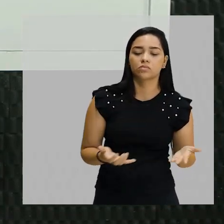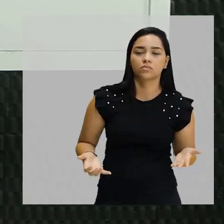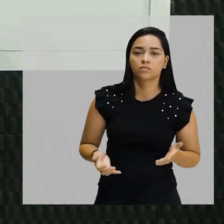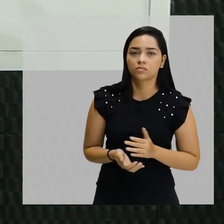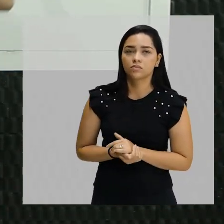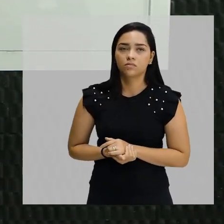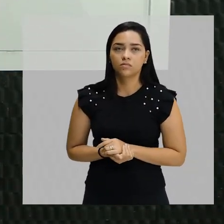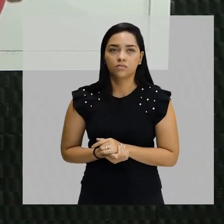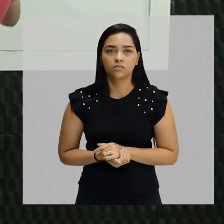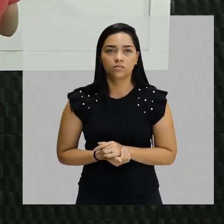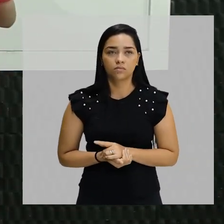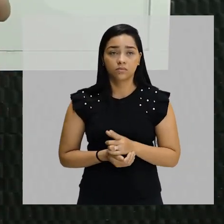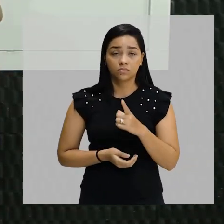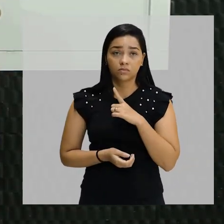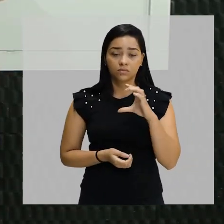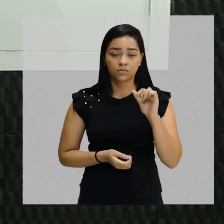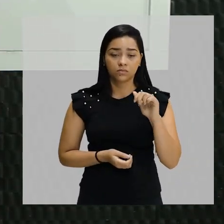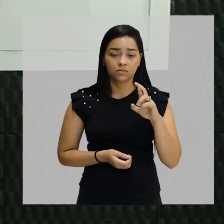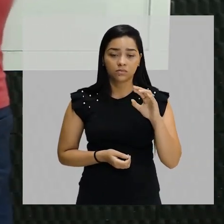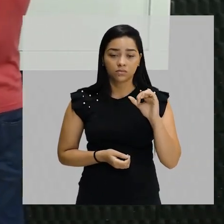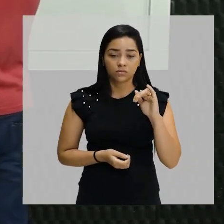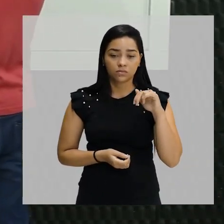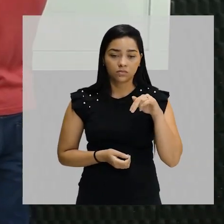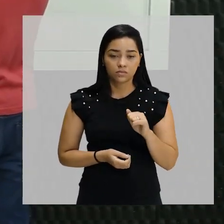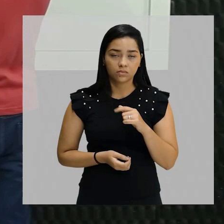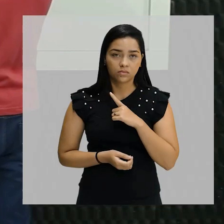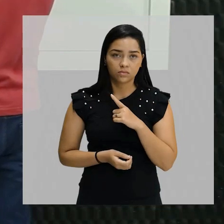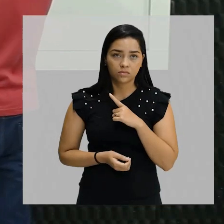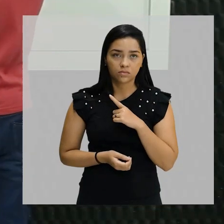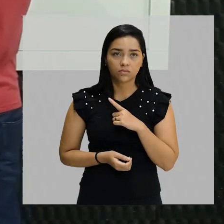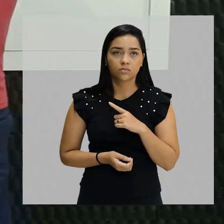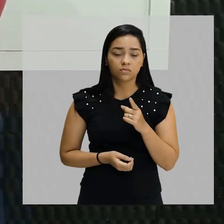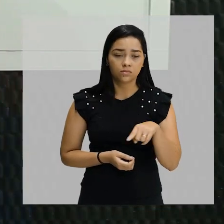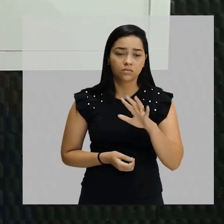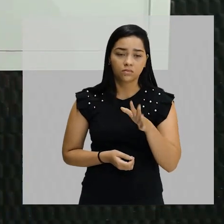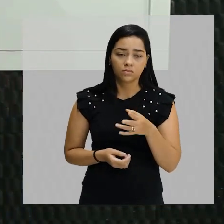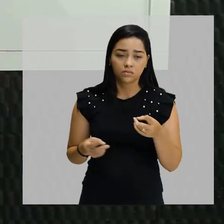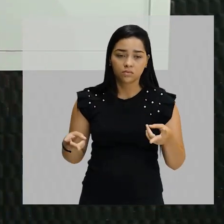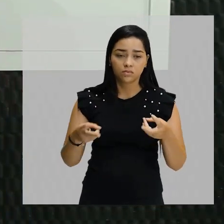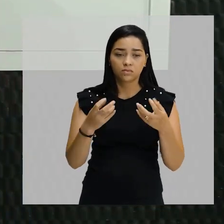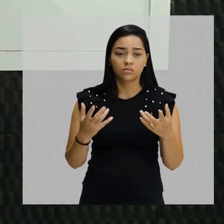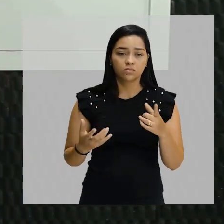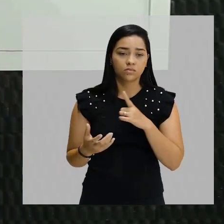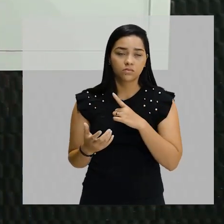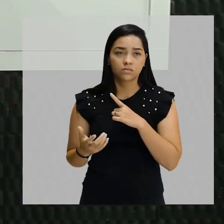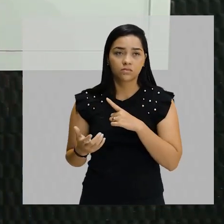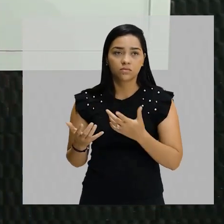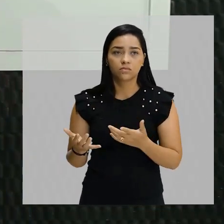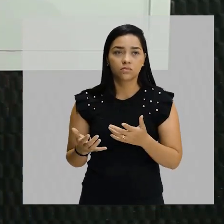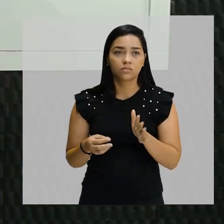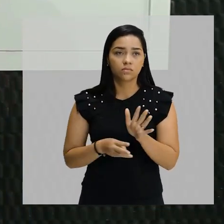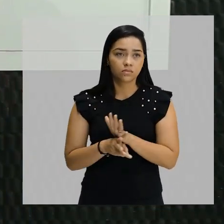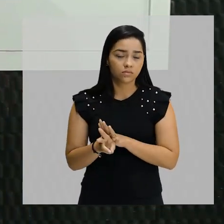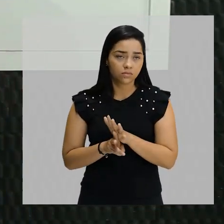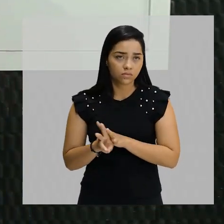só na elaboração cartesiana principalmente nesta obra O Discurso do método você já vai perceber que ele vai estabelecer um